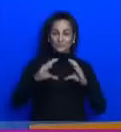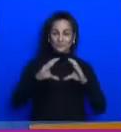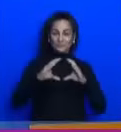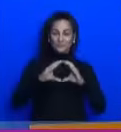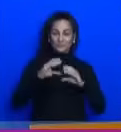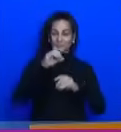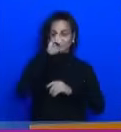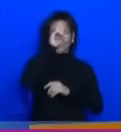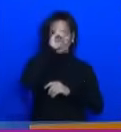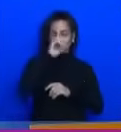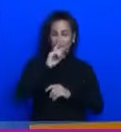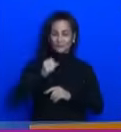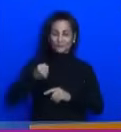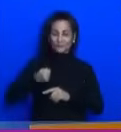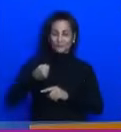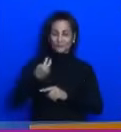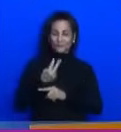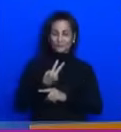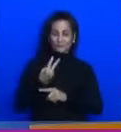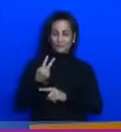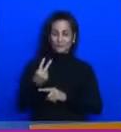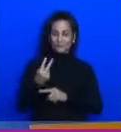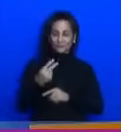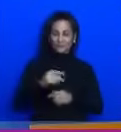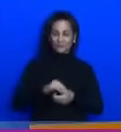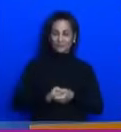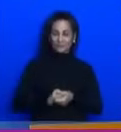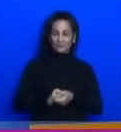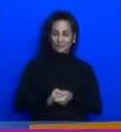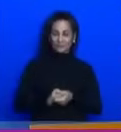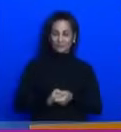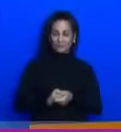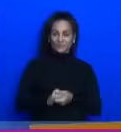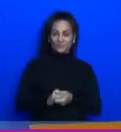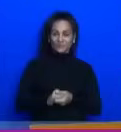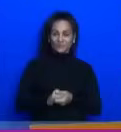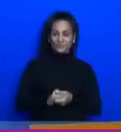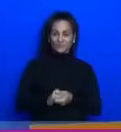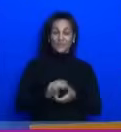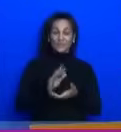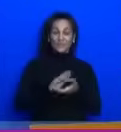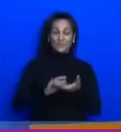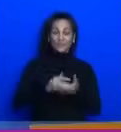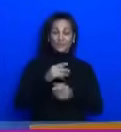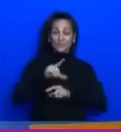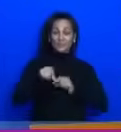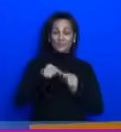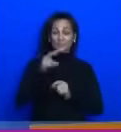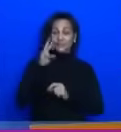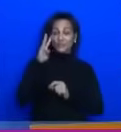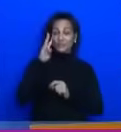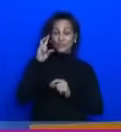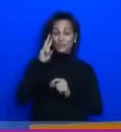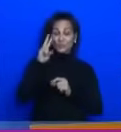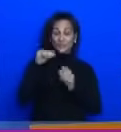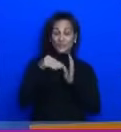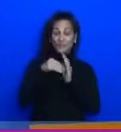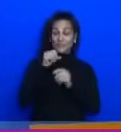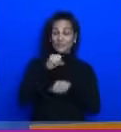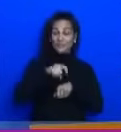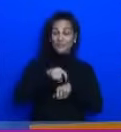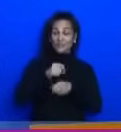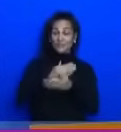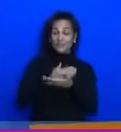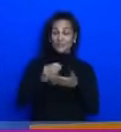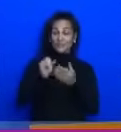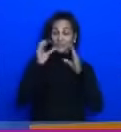Bola amarela, número 22. Amarela, 22. Loto Fácil com sorteios de segunda a sábado a partir